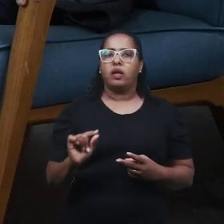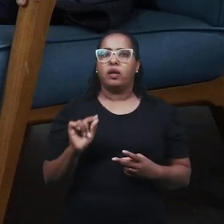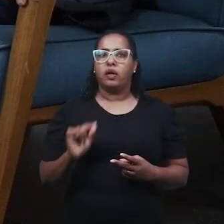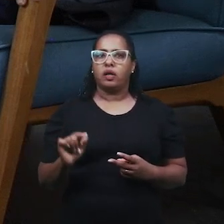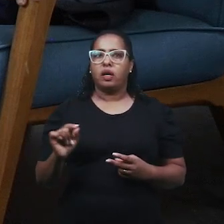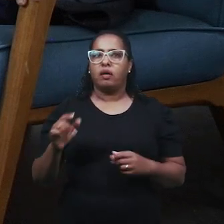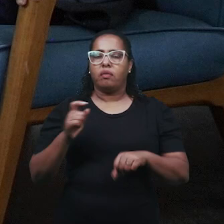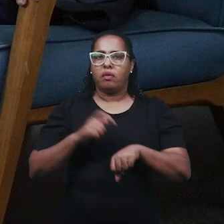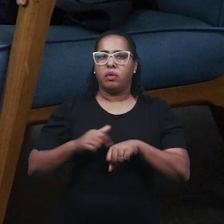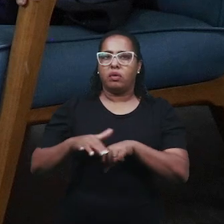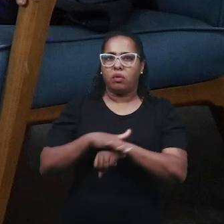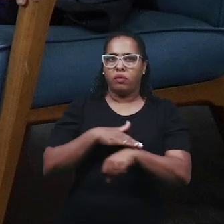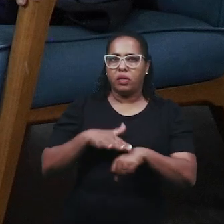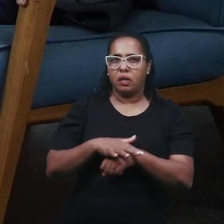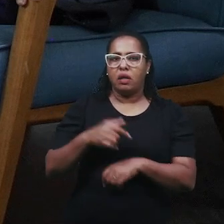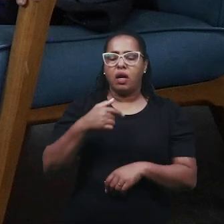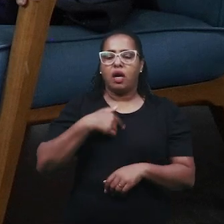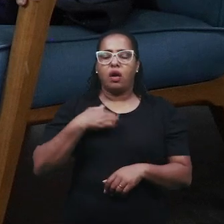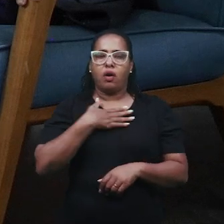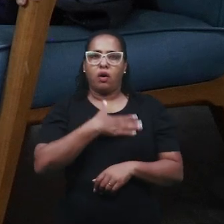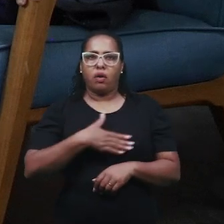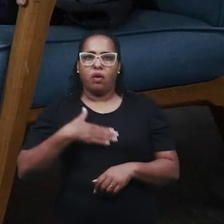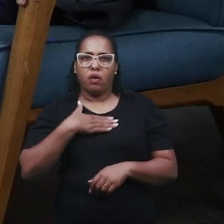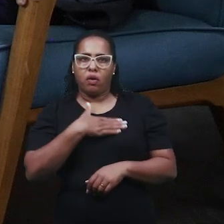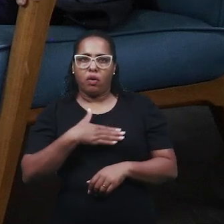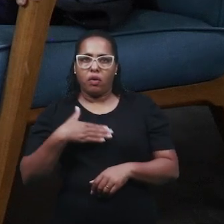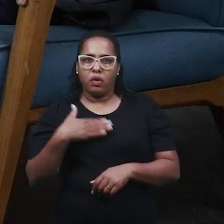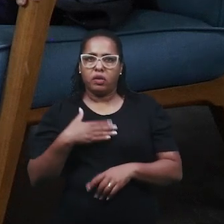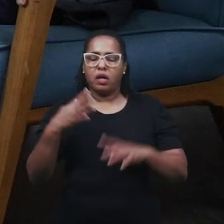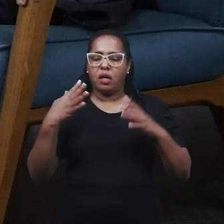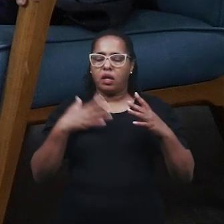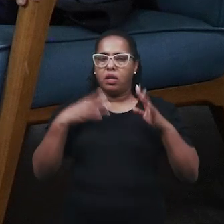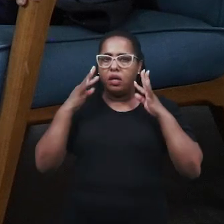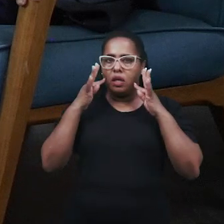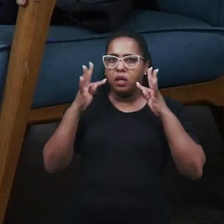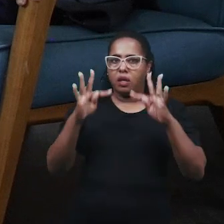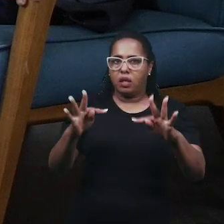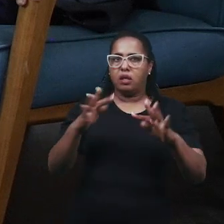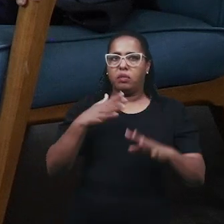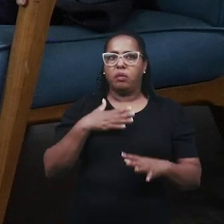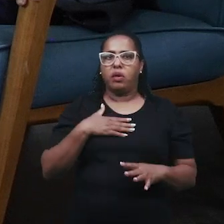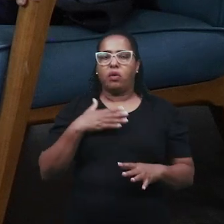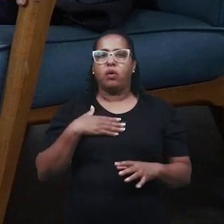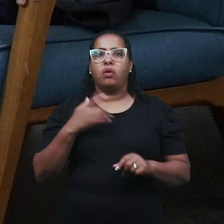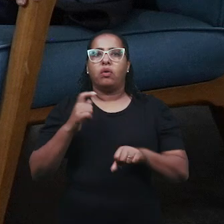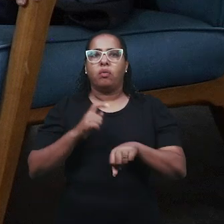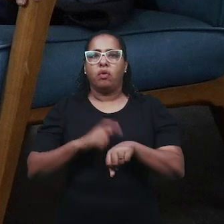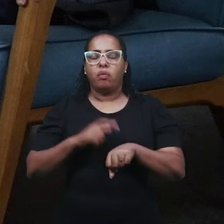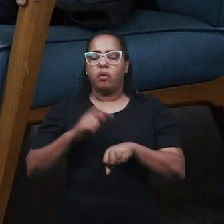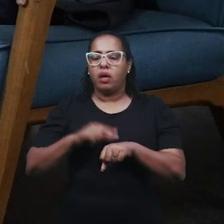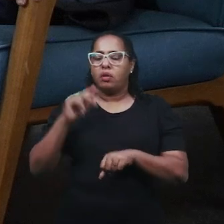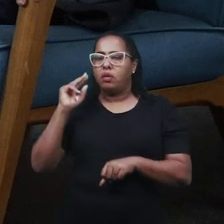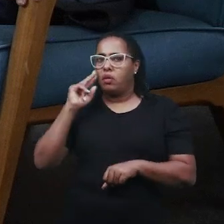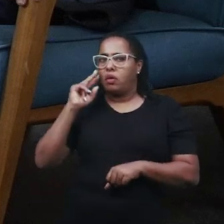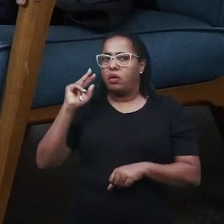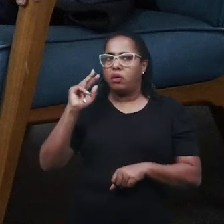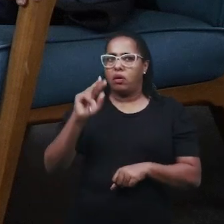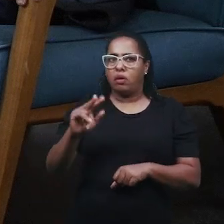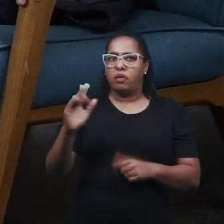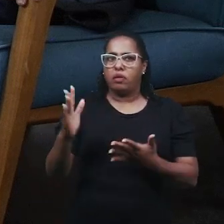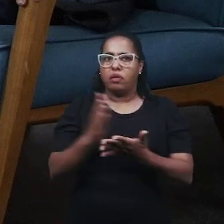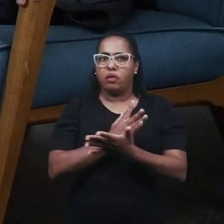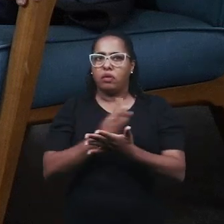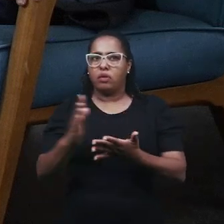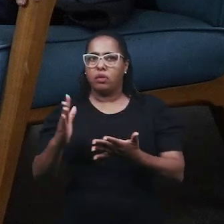estávamos conversando, ele falou, olha, eu também gostaria de dar meu testemunho, porque quando eu ouvi de